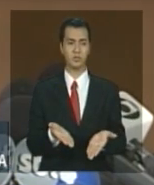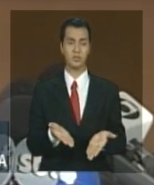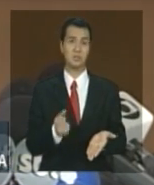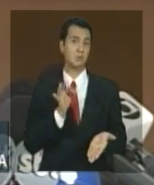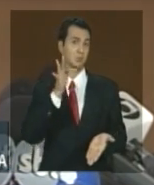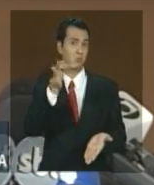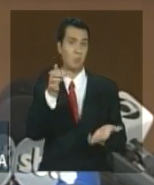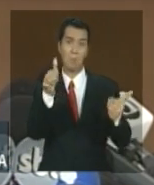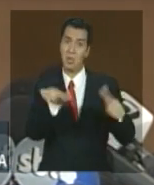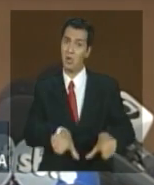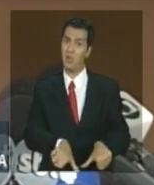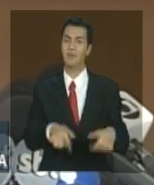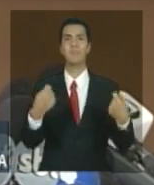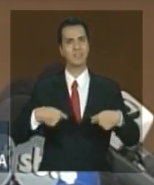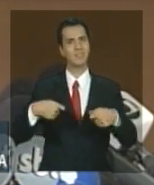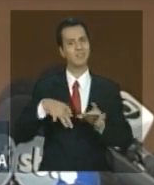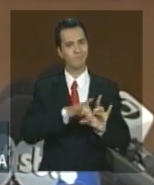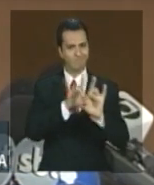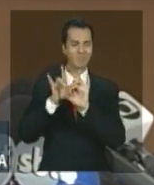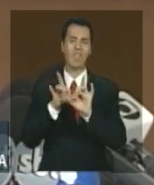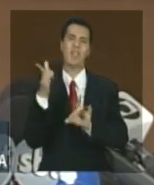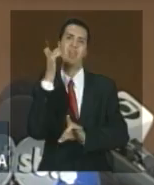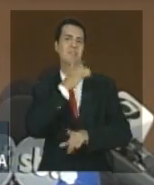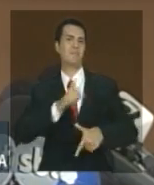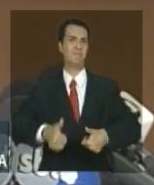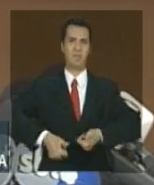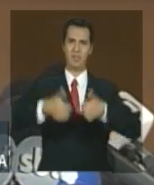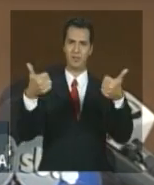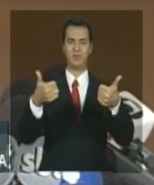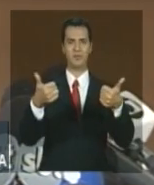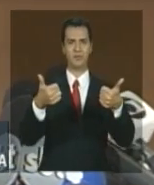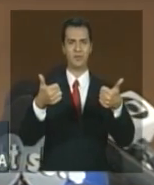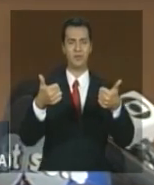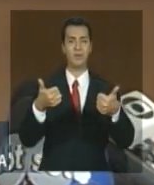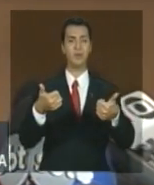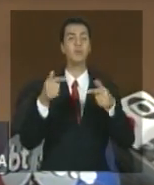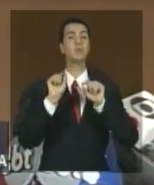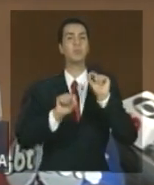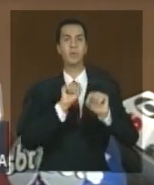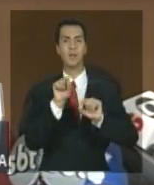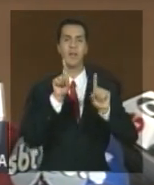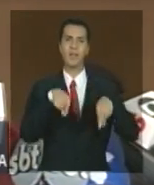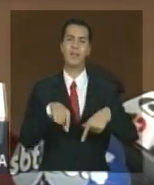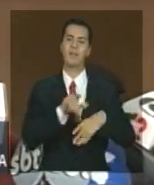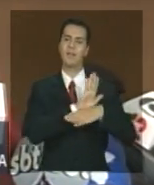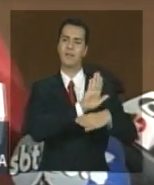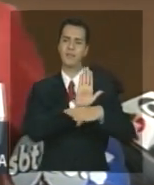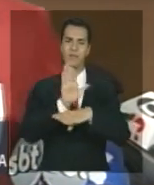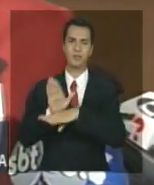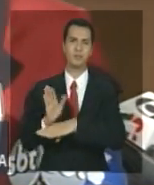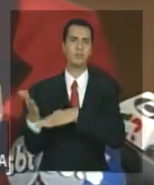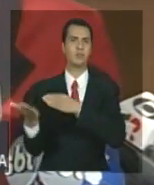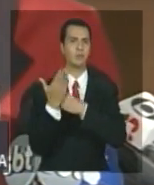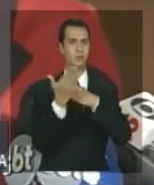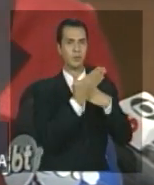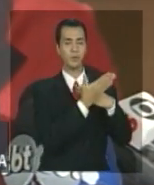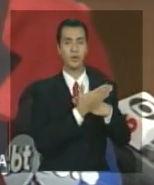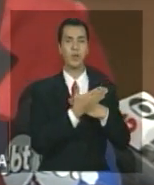piores aspectos e não os melhores. Porque o melhor aspecto é esse, é cooperar e integrar